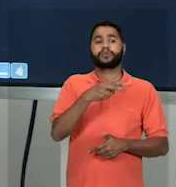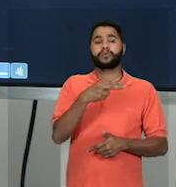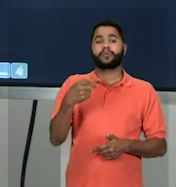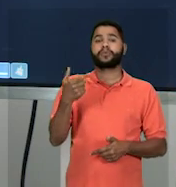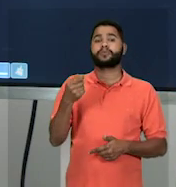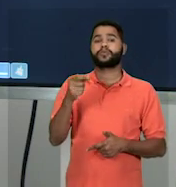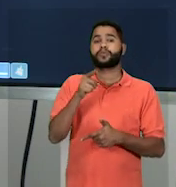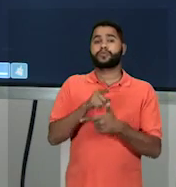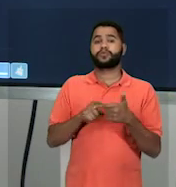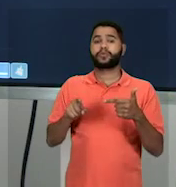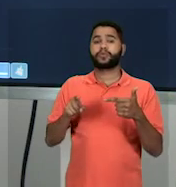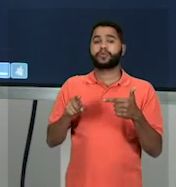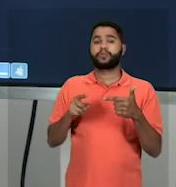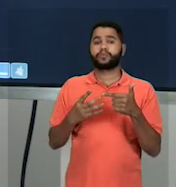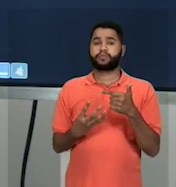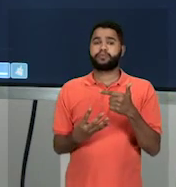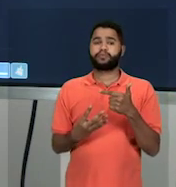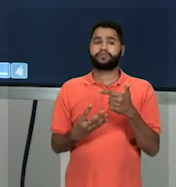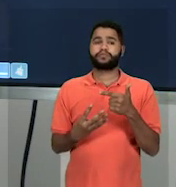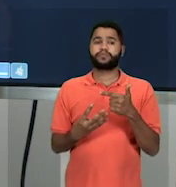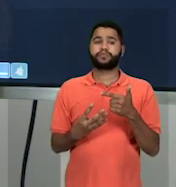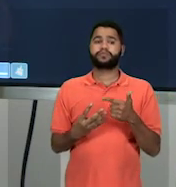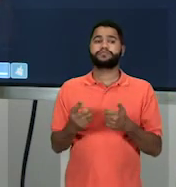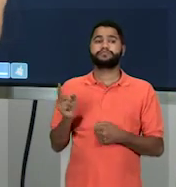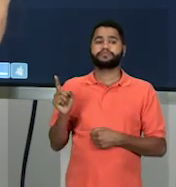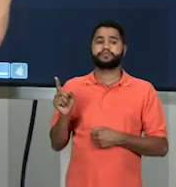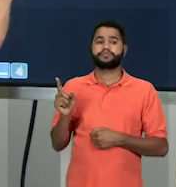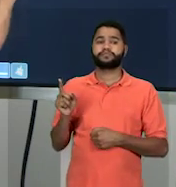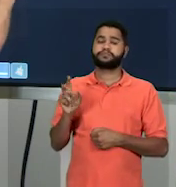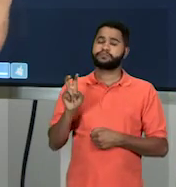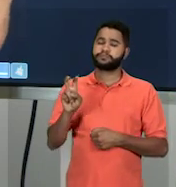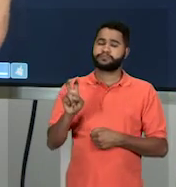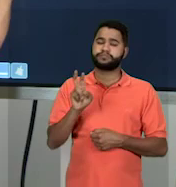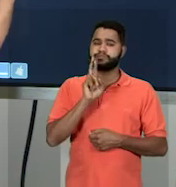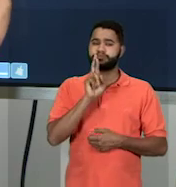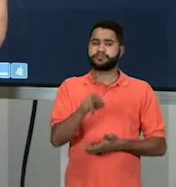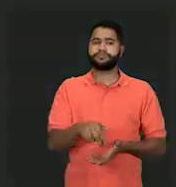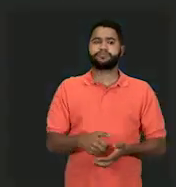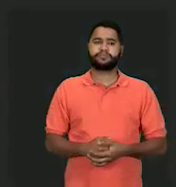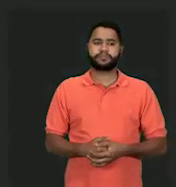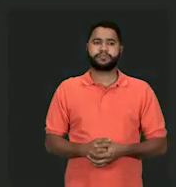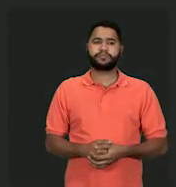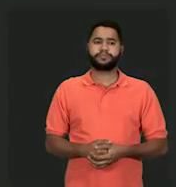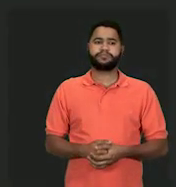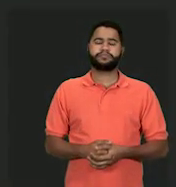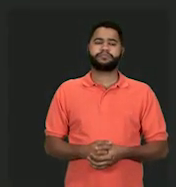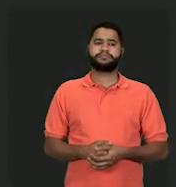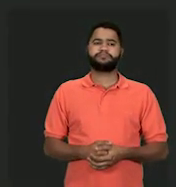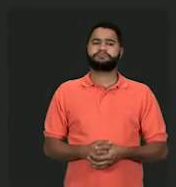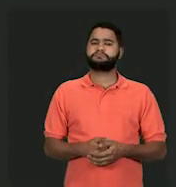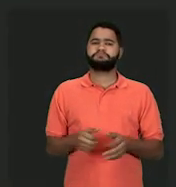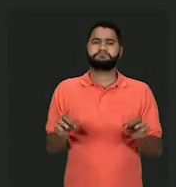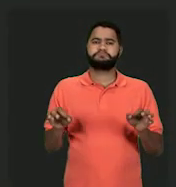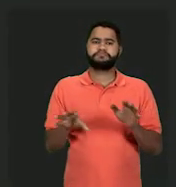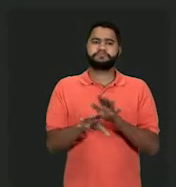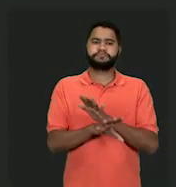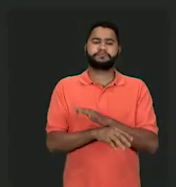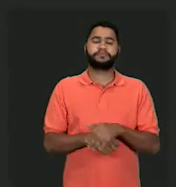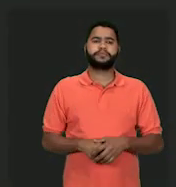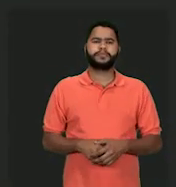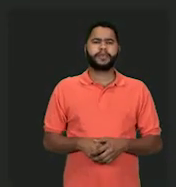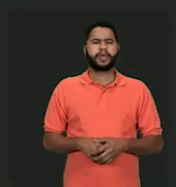/ 4 isso aqui é cinco encontre o valor de X